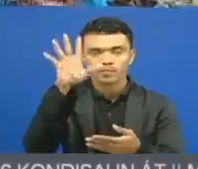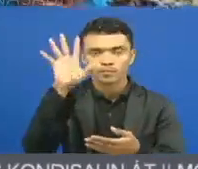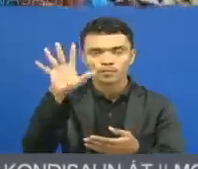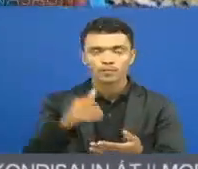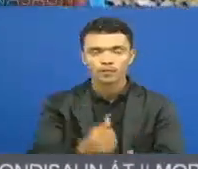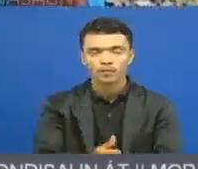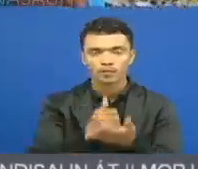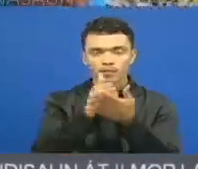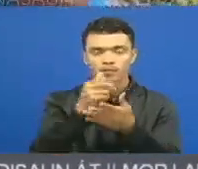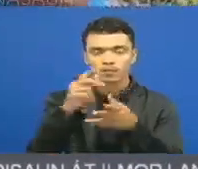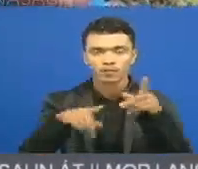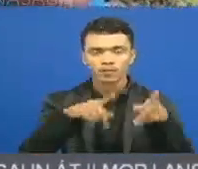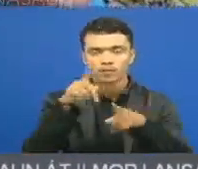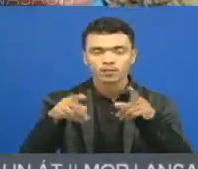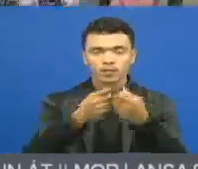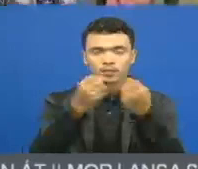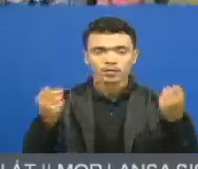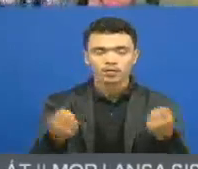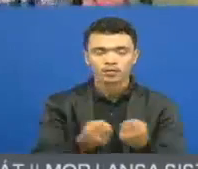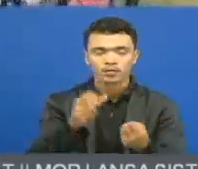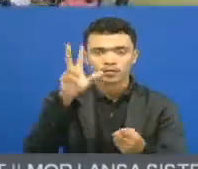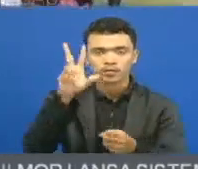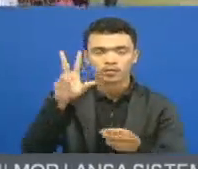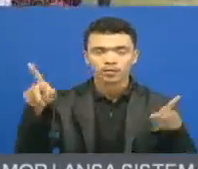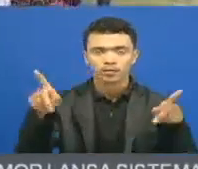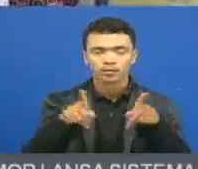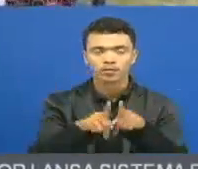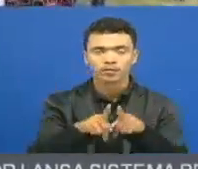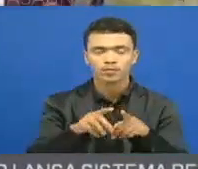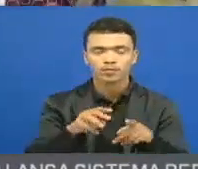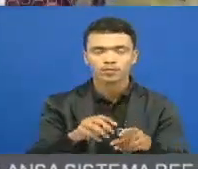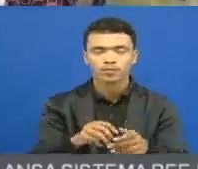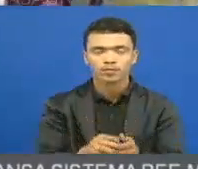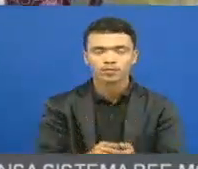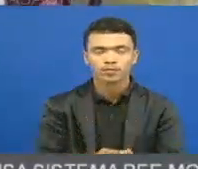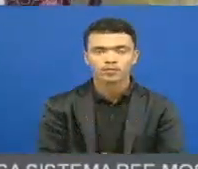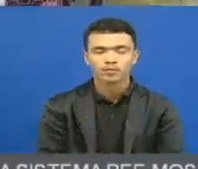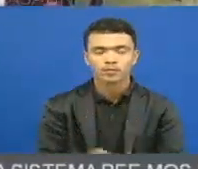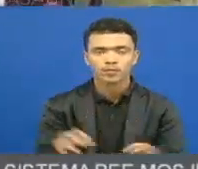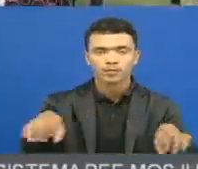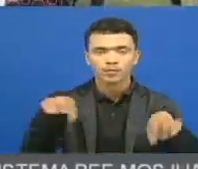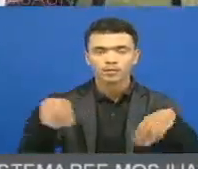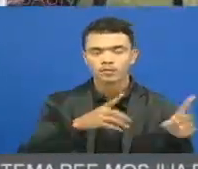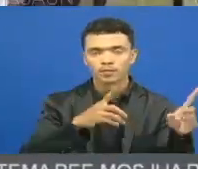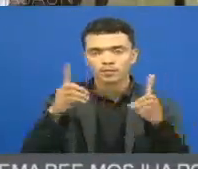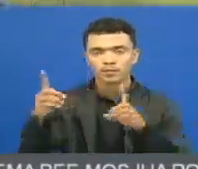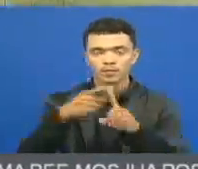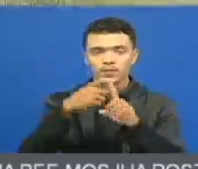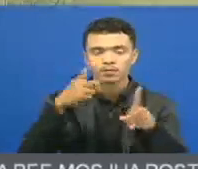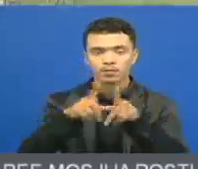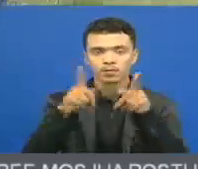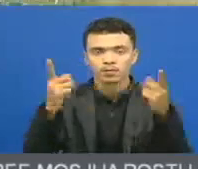atu fornece ba comunidade e suku tolu e posto administrativo Fato Berlim. Projeto ne implementa husi